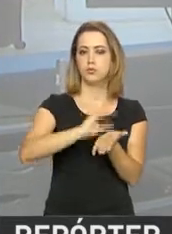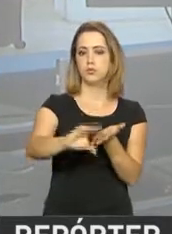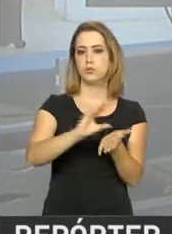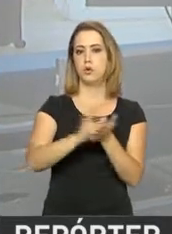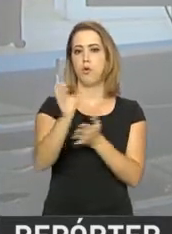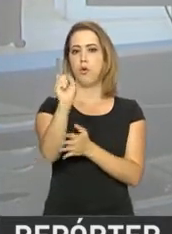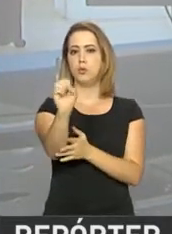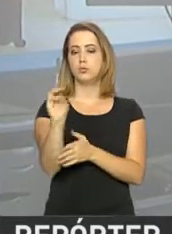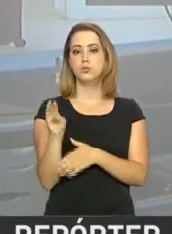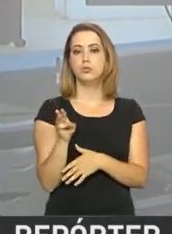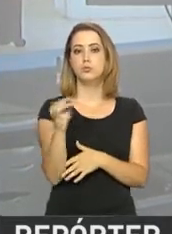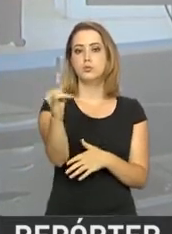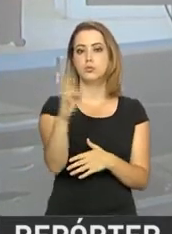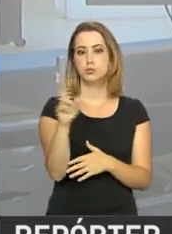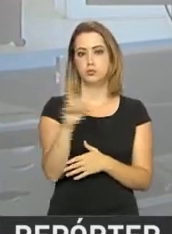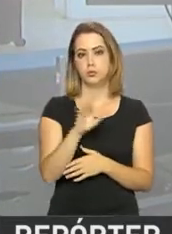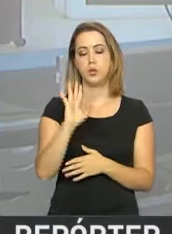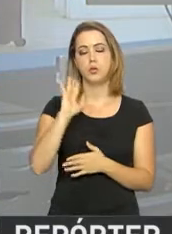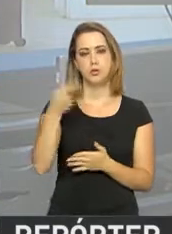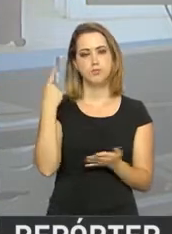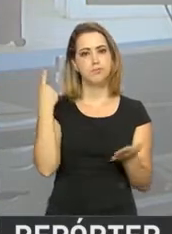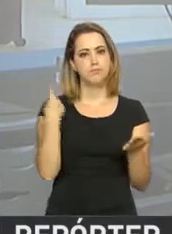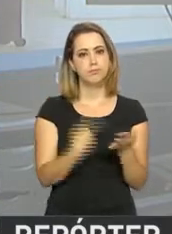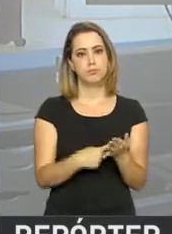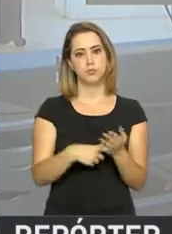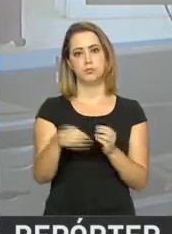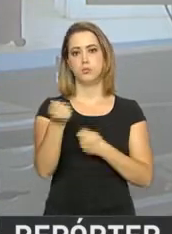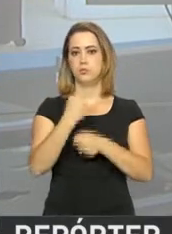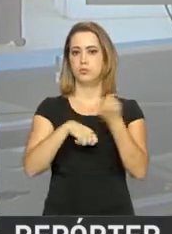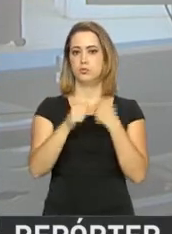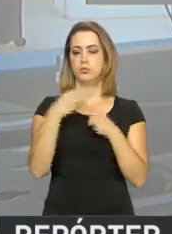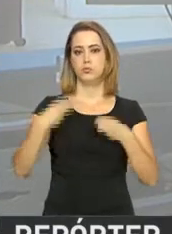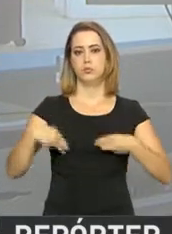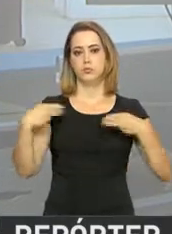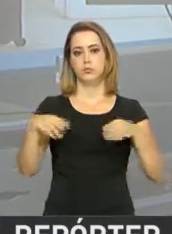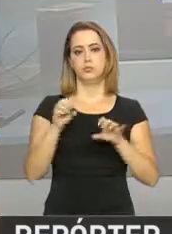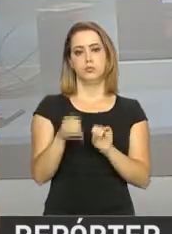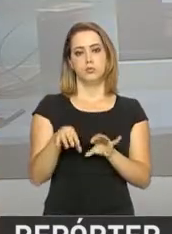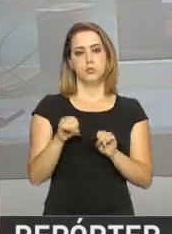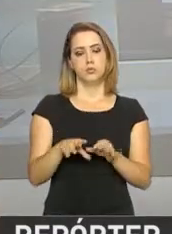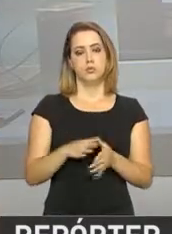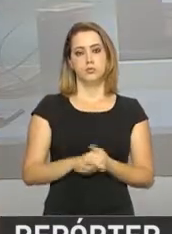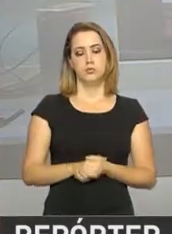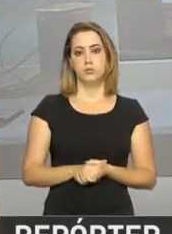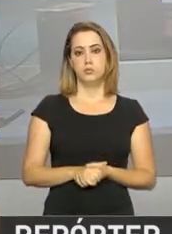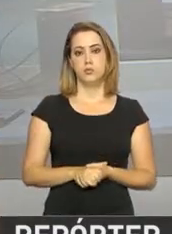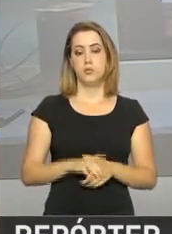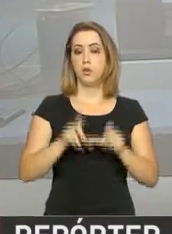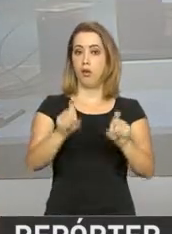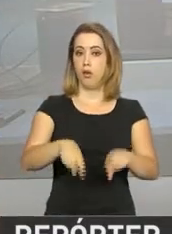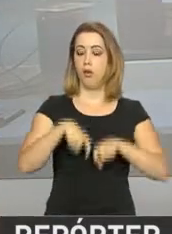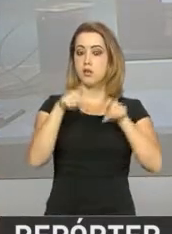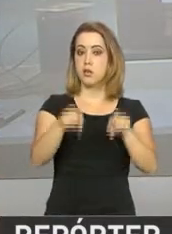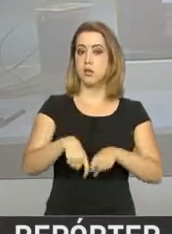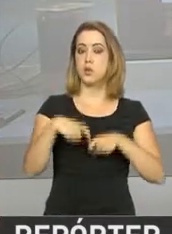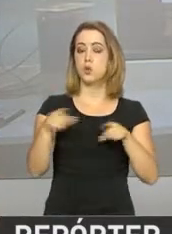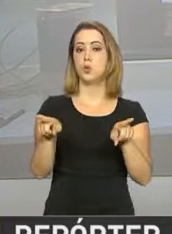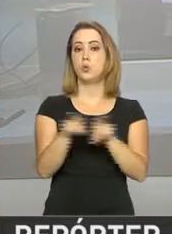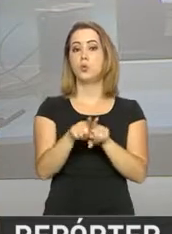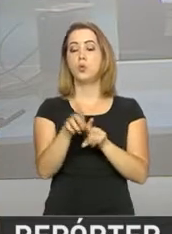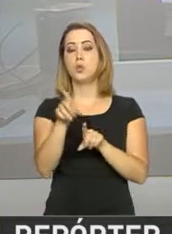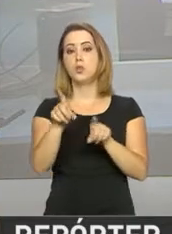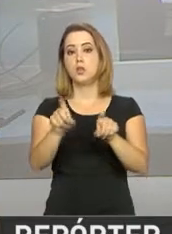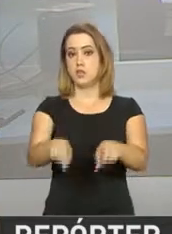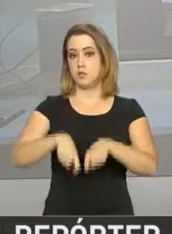bilhões e meio de reais já garantidos no orçamento do ministério da educação a agricultura ea pecuária são